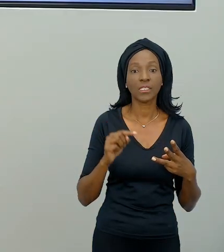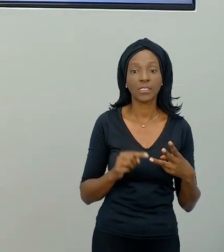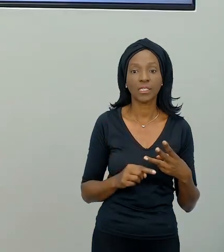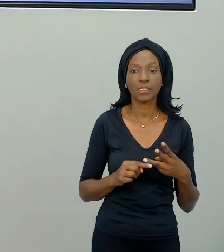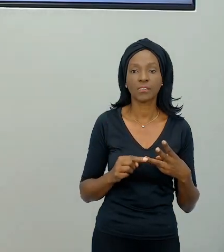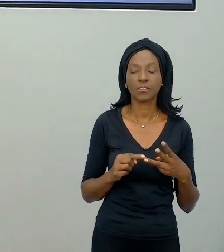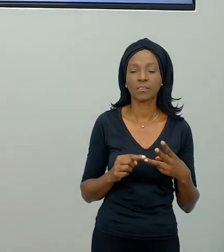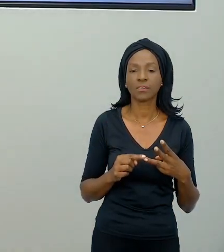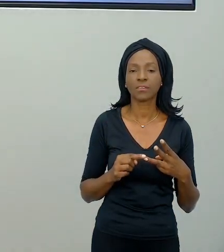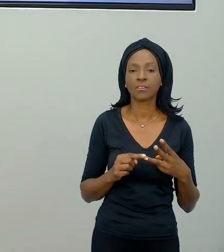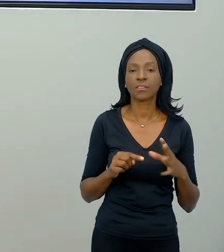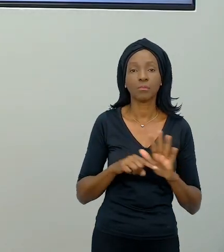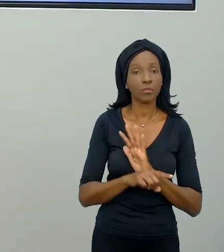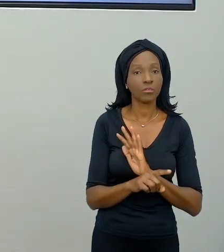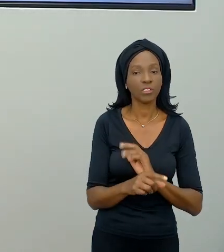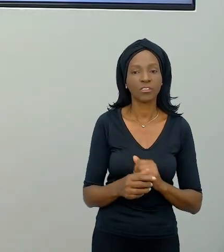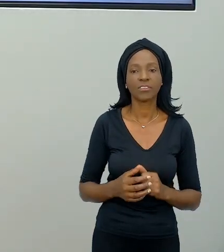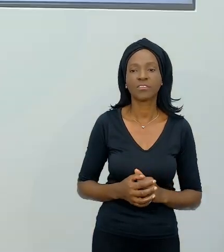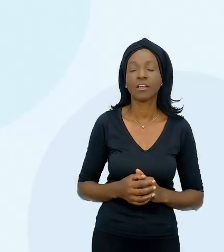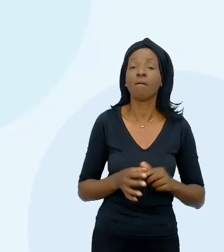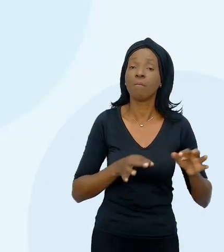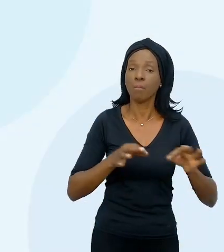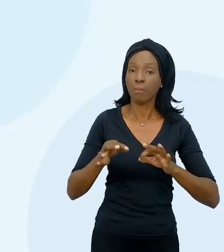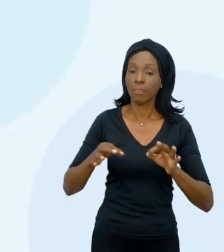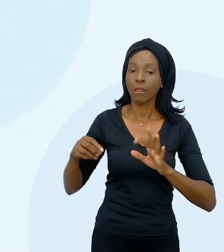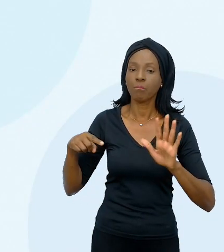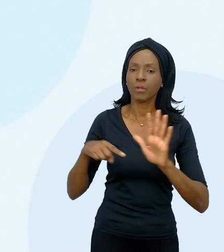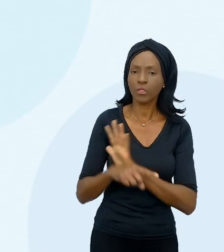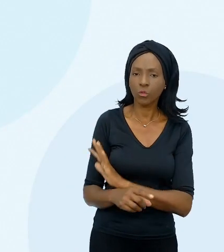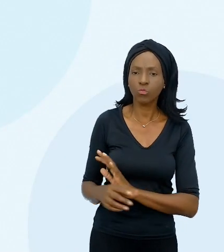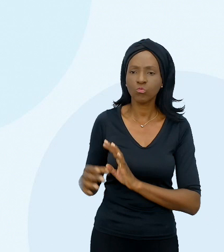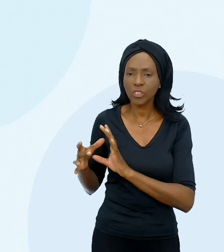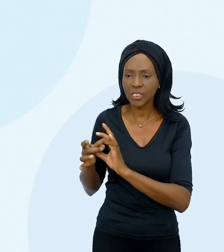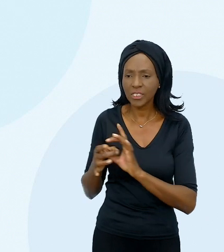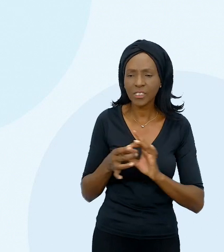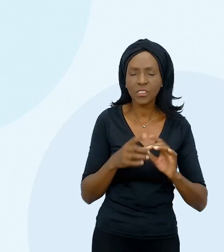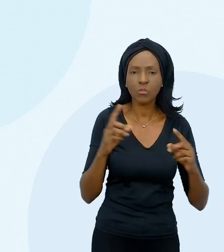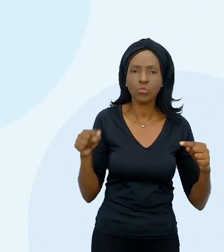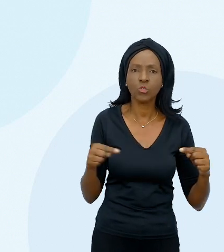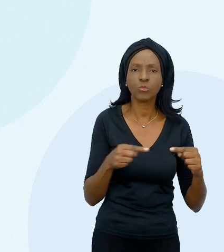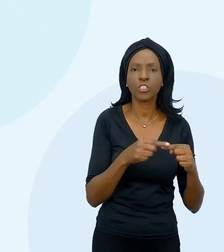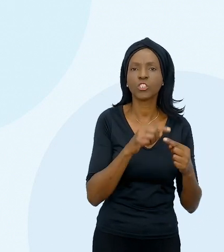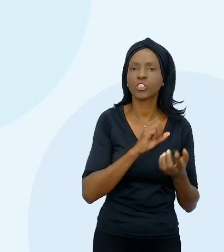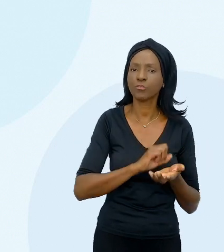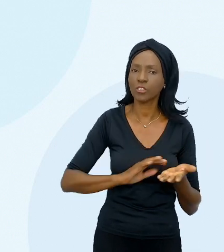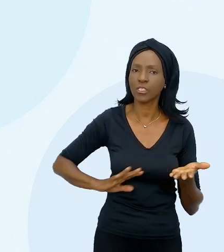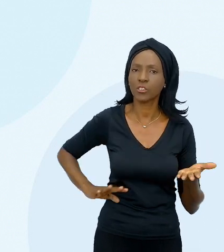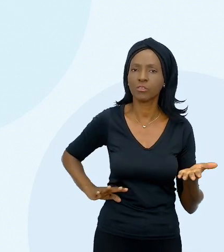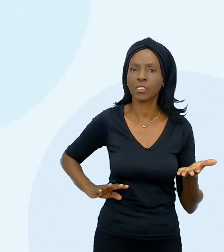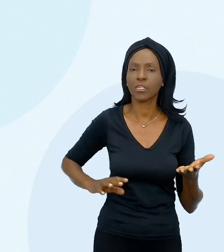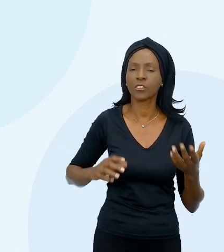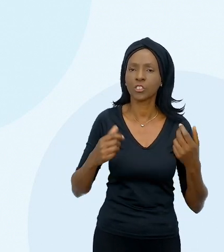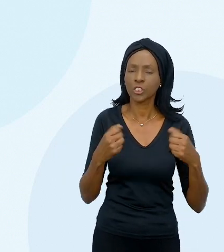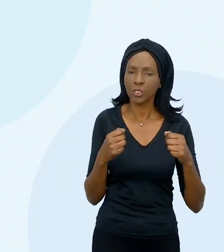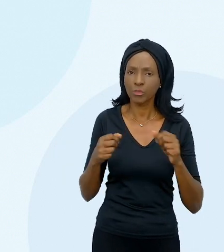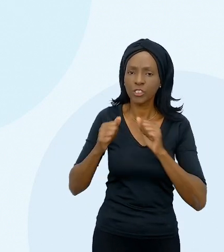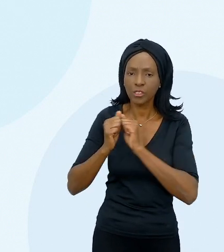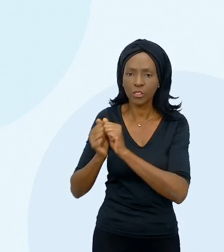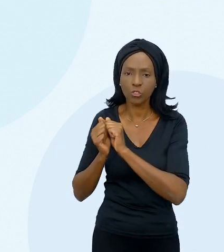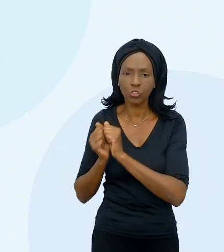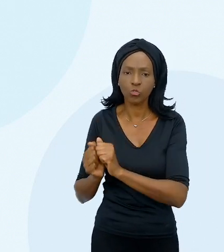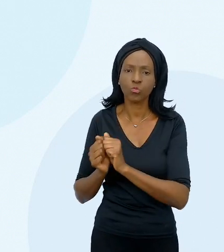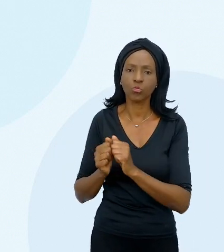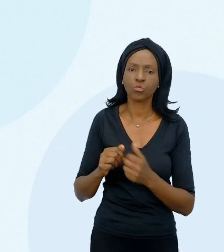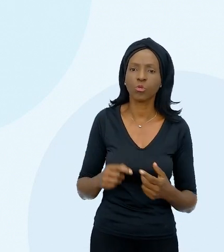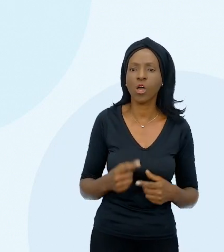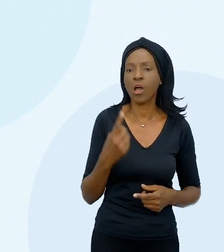Perguntas. Formular perguntas que se conectem ao propósito da atividade e que estejam vinculados ao menos